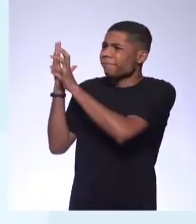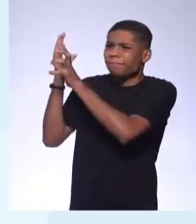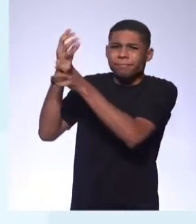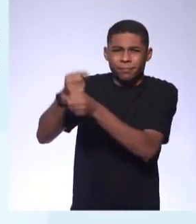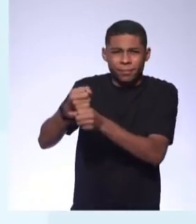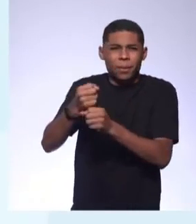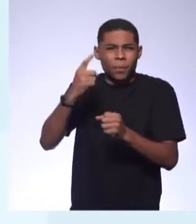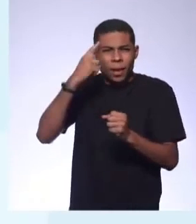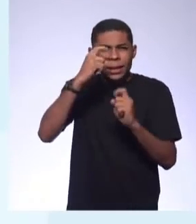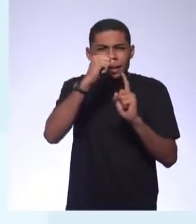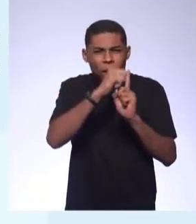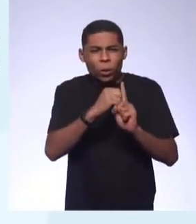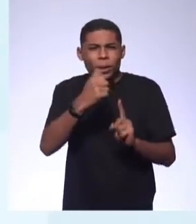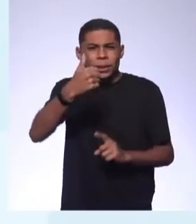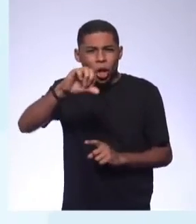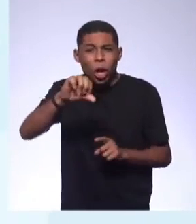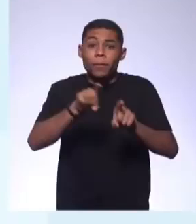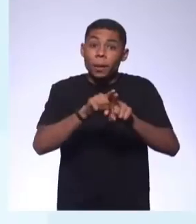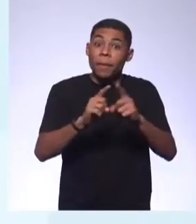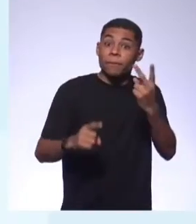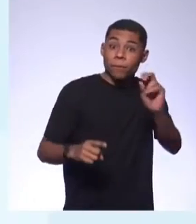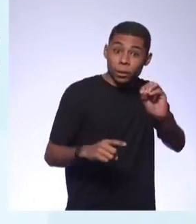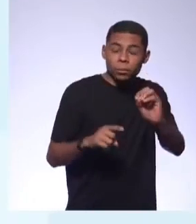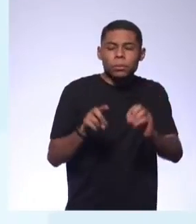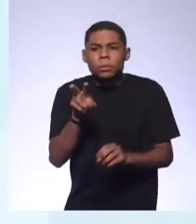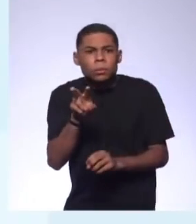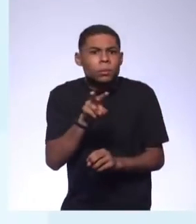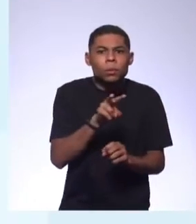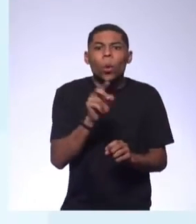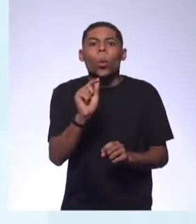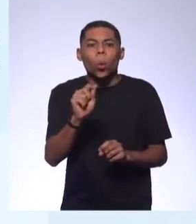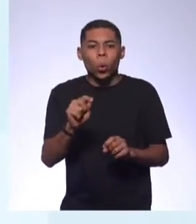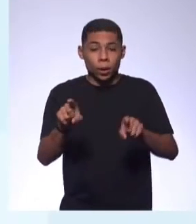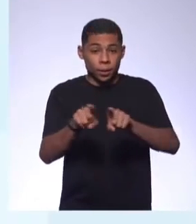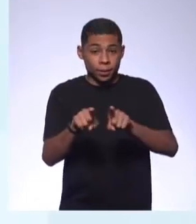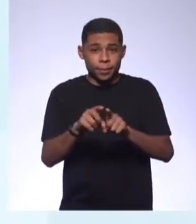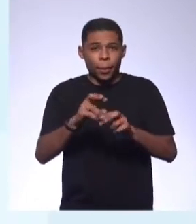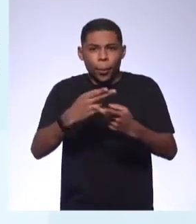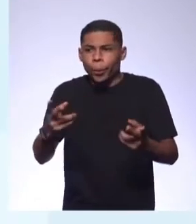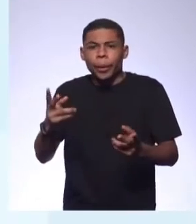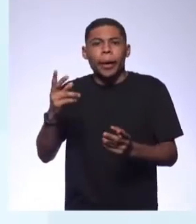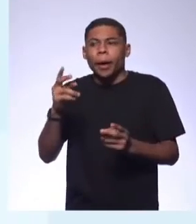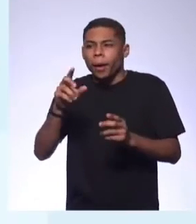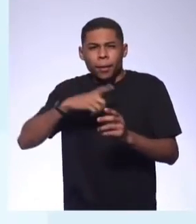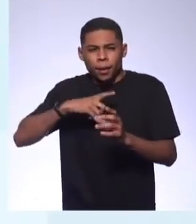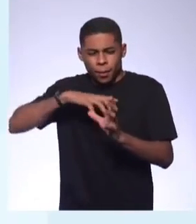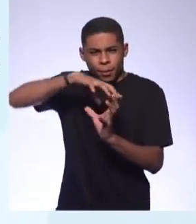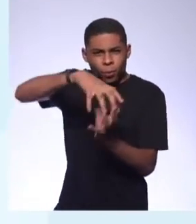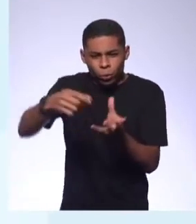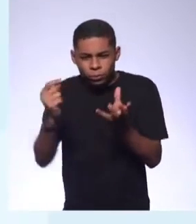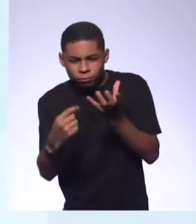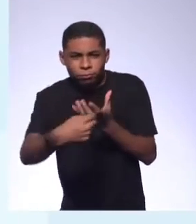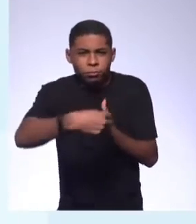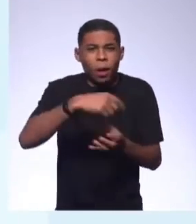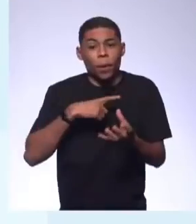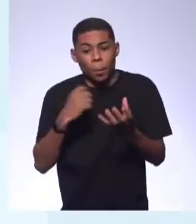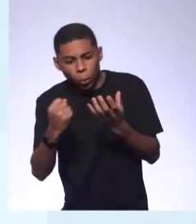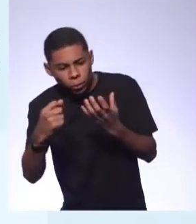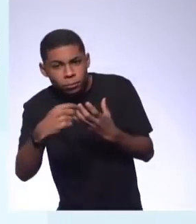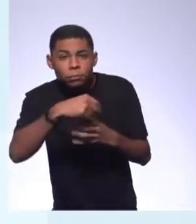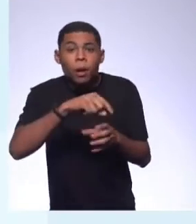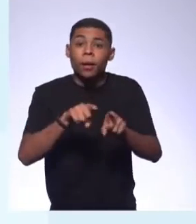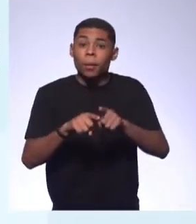século XIX e XX, analisar as relações de poder entre as nações e compreender os